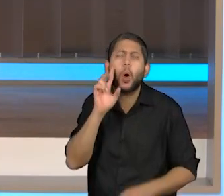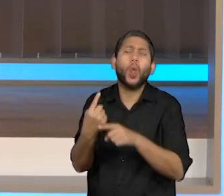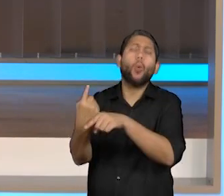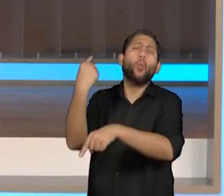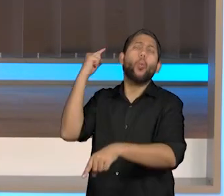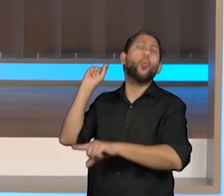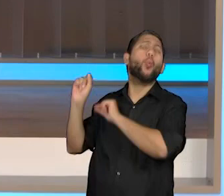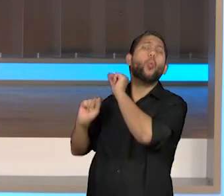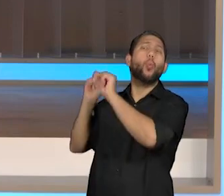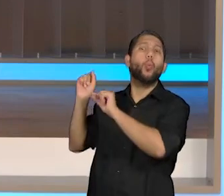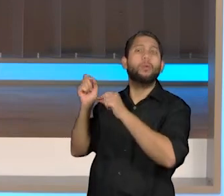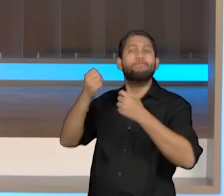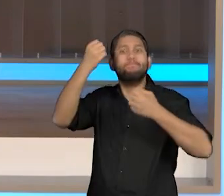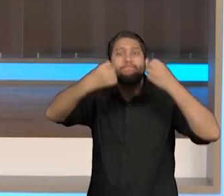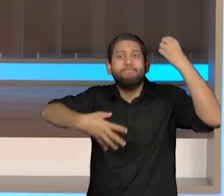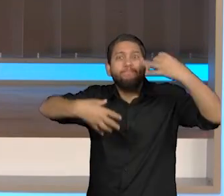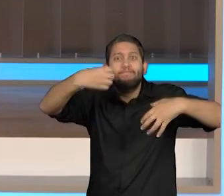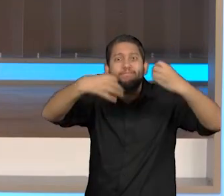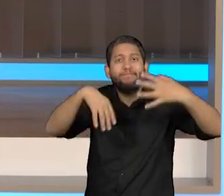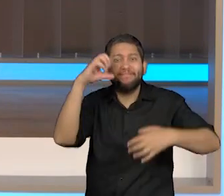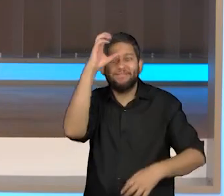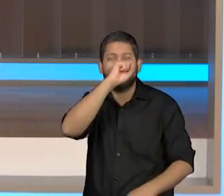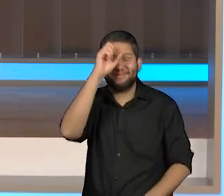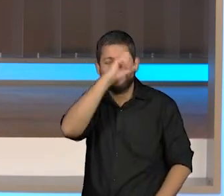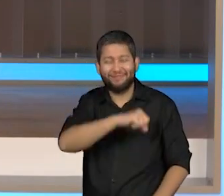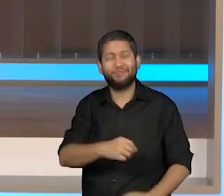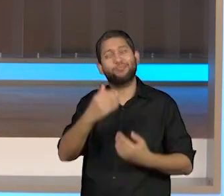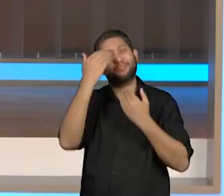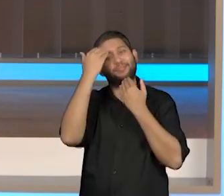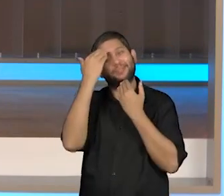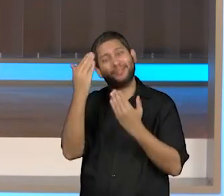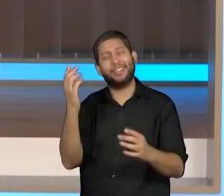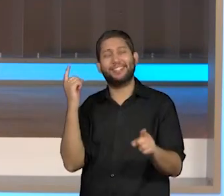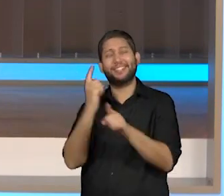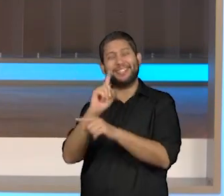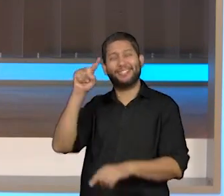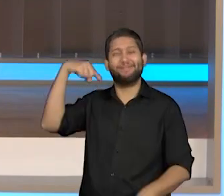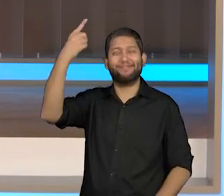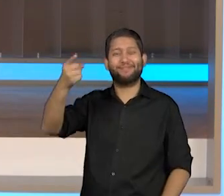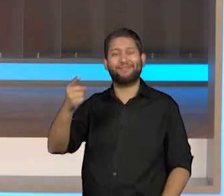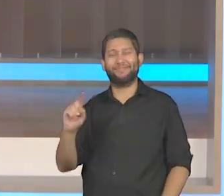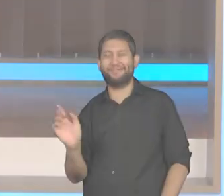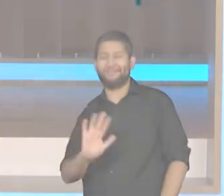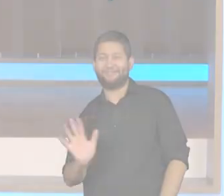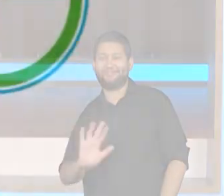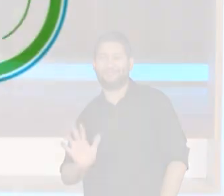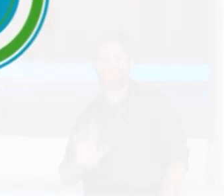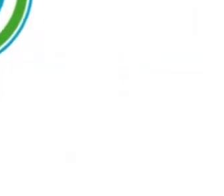história, que a história acontece. Muito obrigado, pessoal, e até uma próxima. Tchau, tchau.